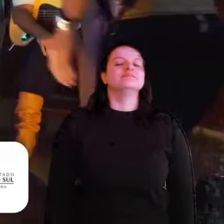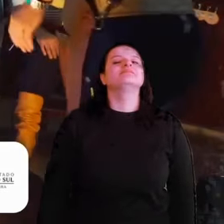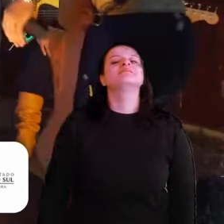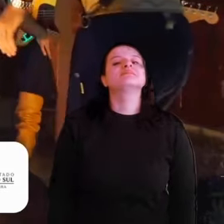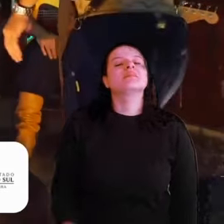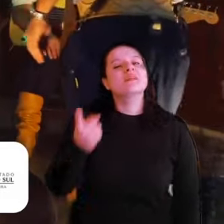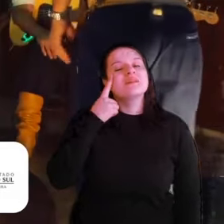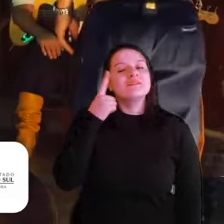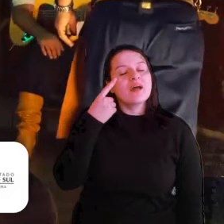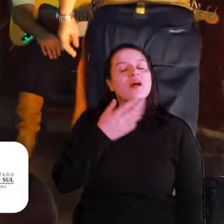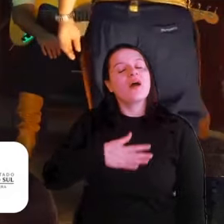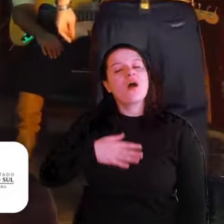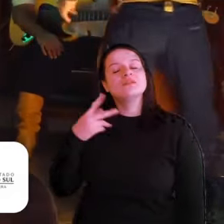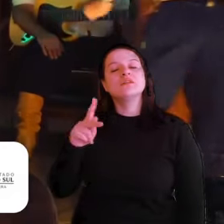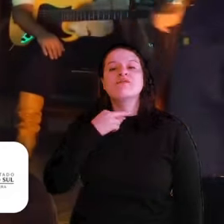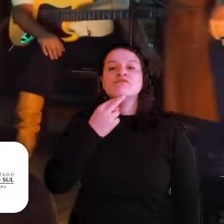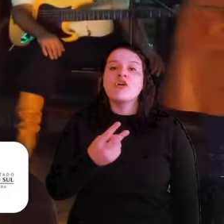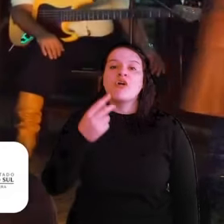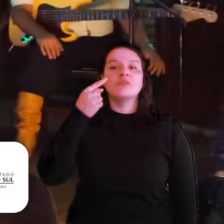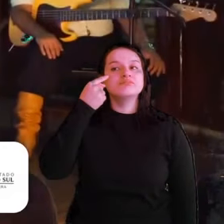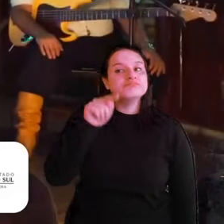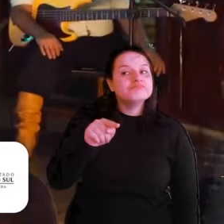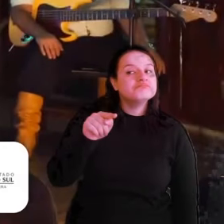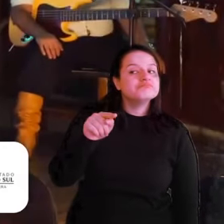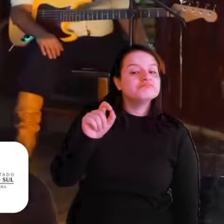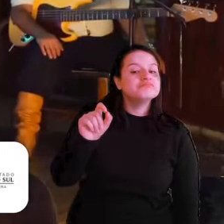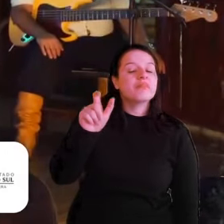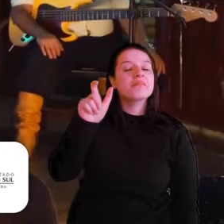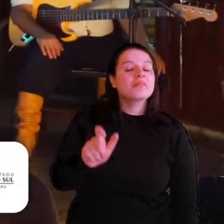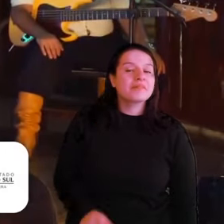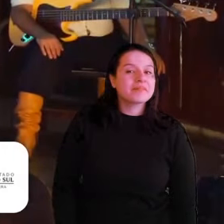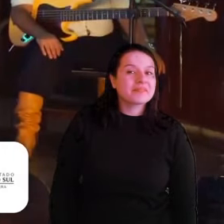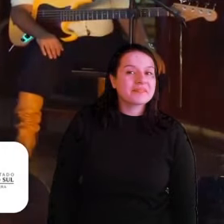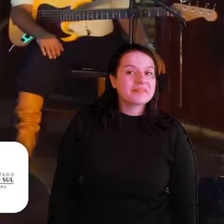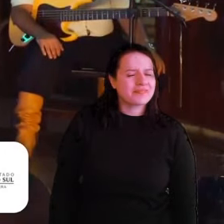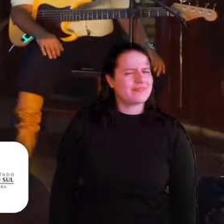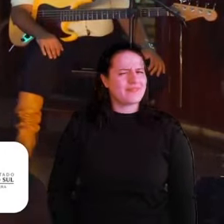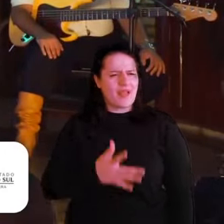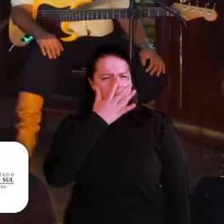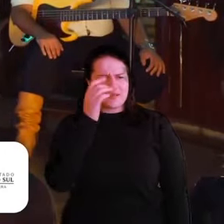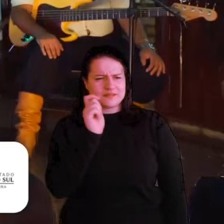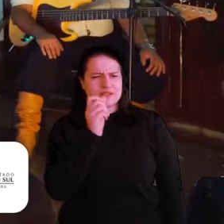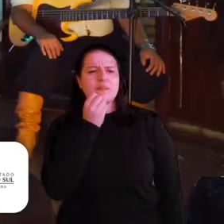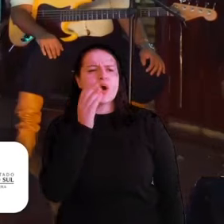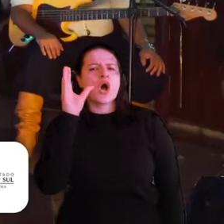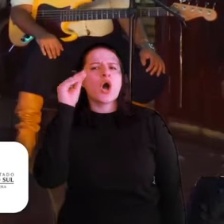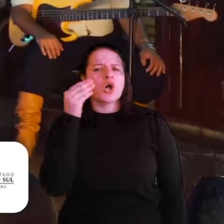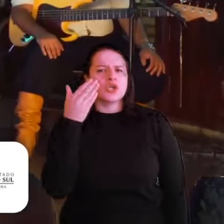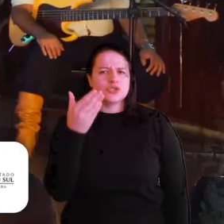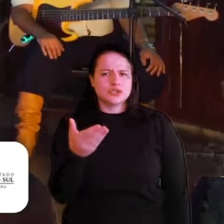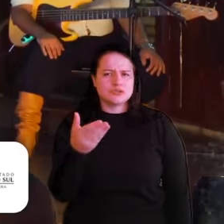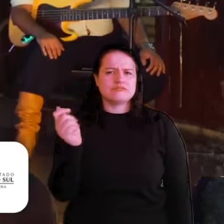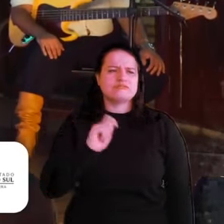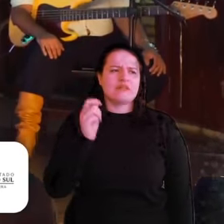aí. Vê se o pessoal reconhece a voz, né, Márcio? É verdade. Vamos ver o que quem sabe se ele dá uma boa noite ou não? Acho que podia dar boa noite, né?